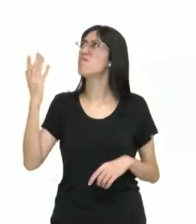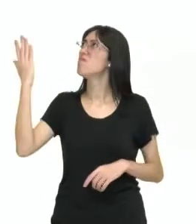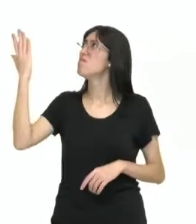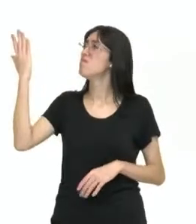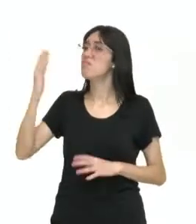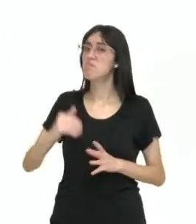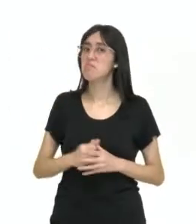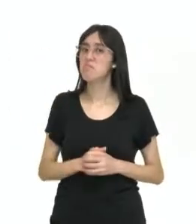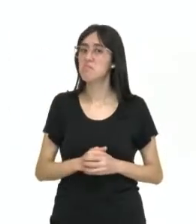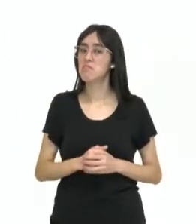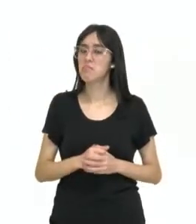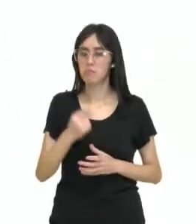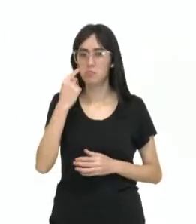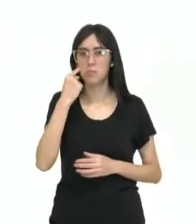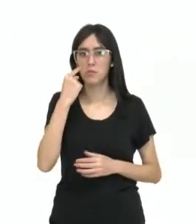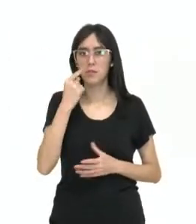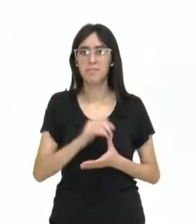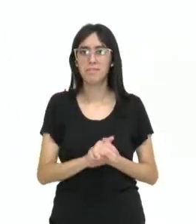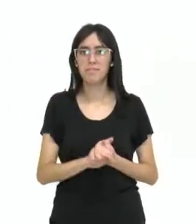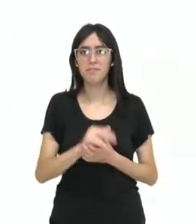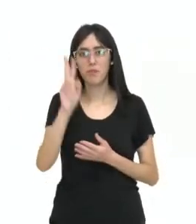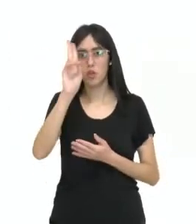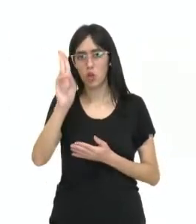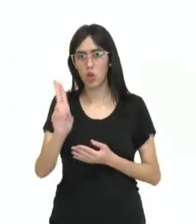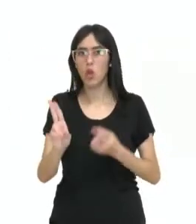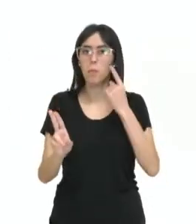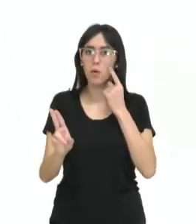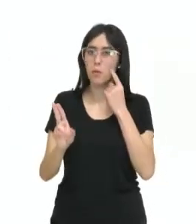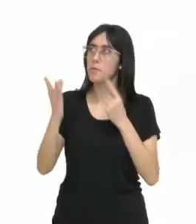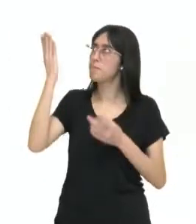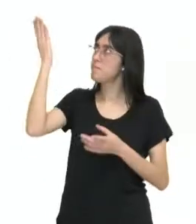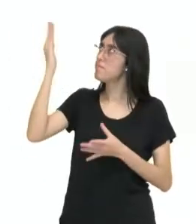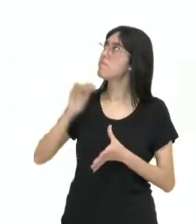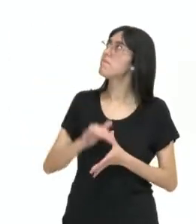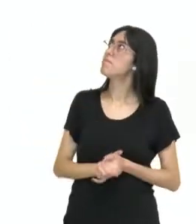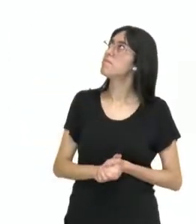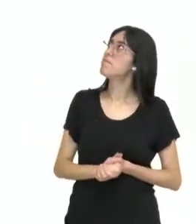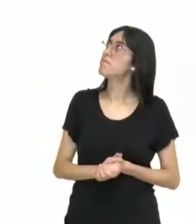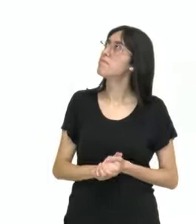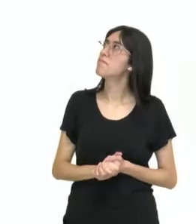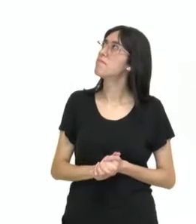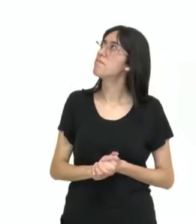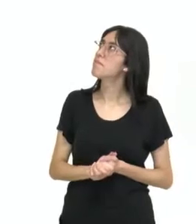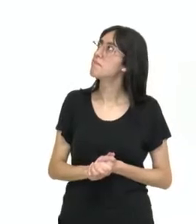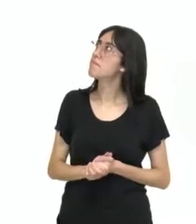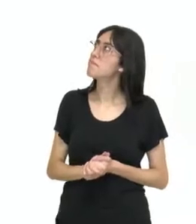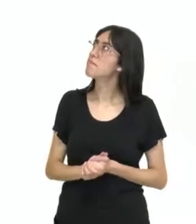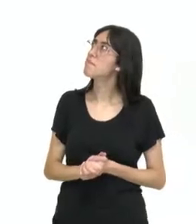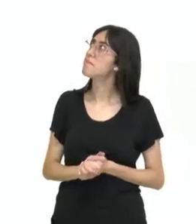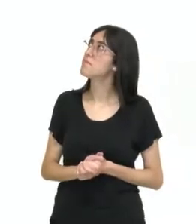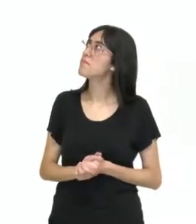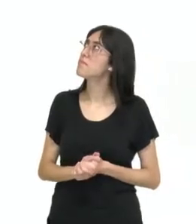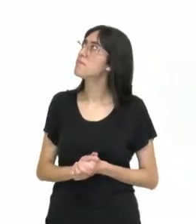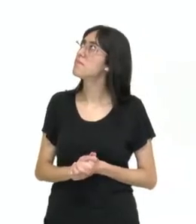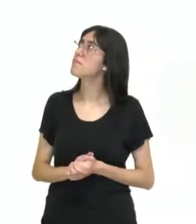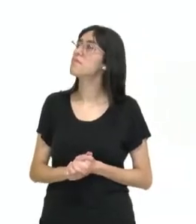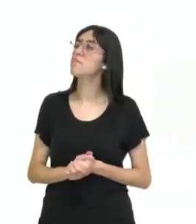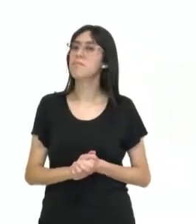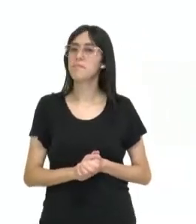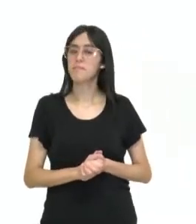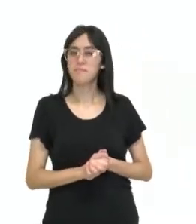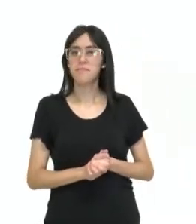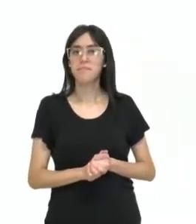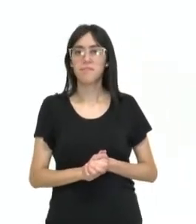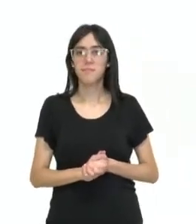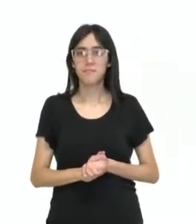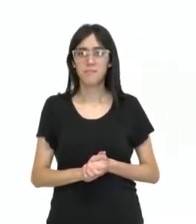quê? Vamos a ver. Paella, toro, Guernica, jamón, Mezquita de